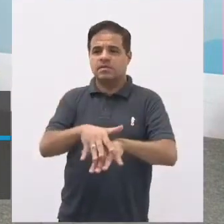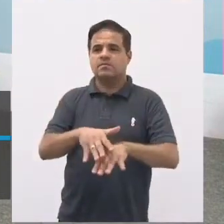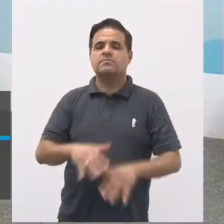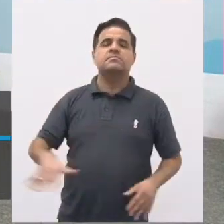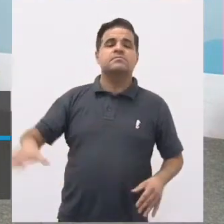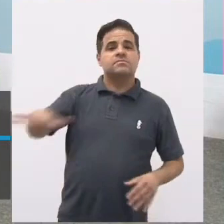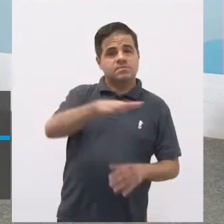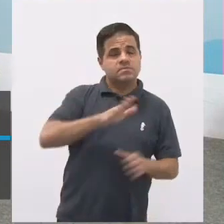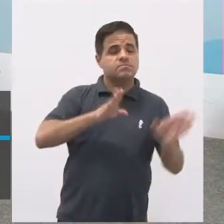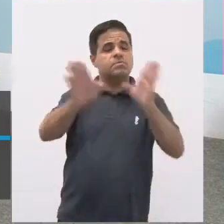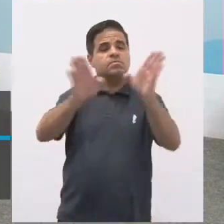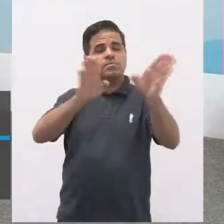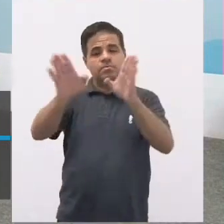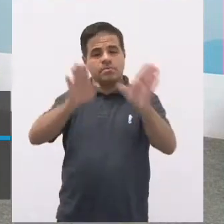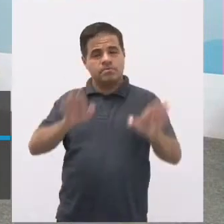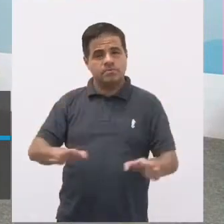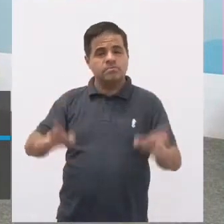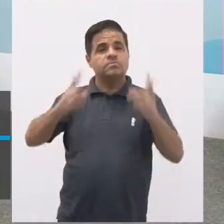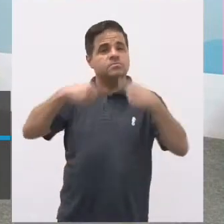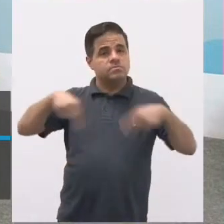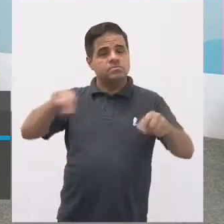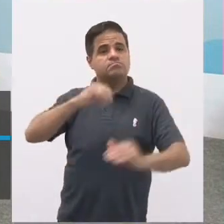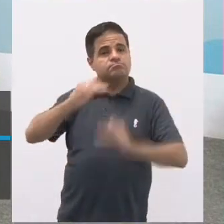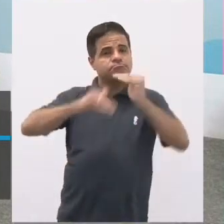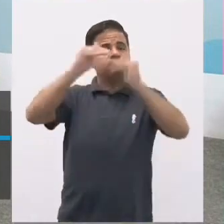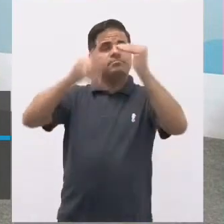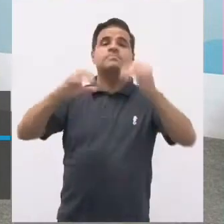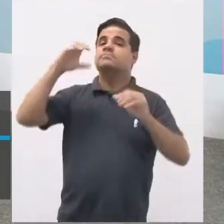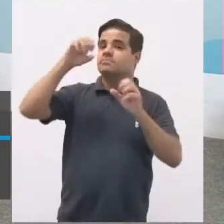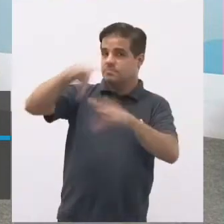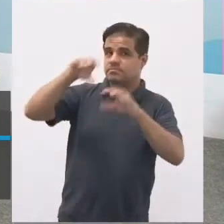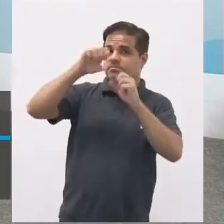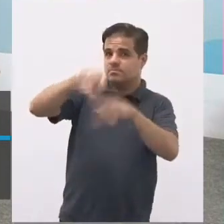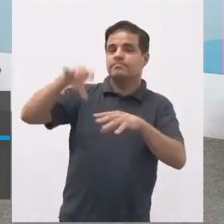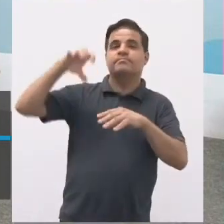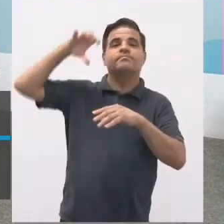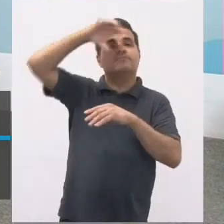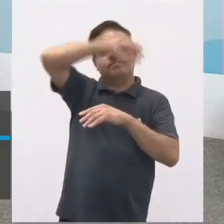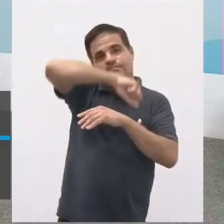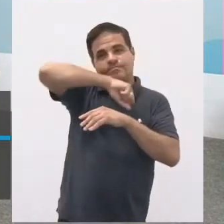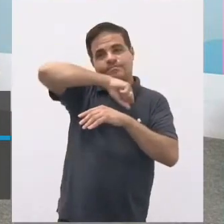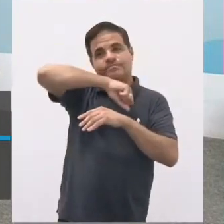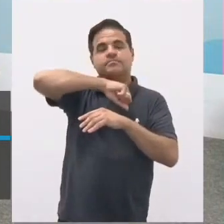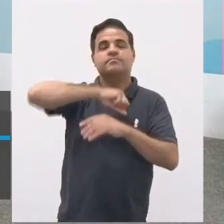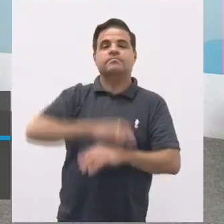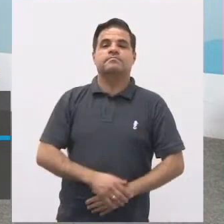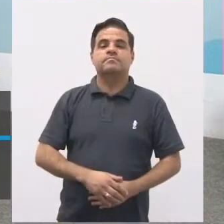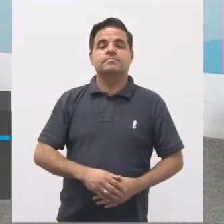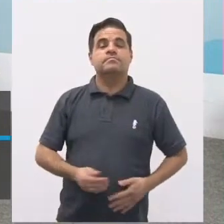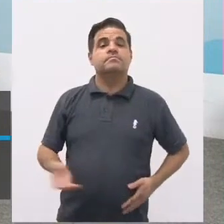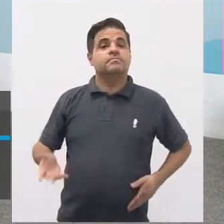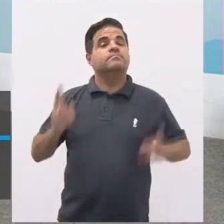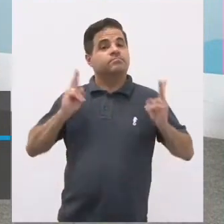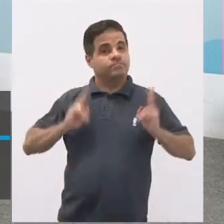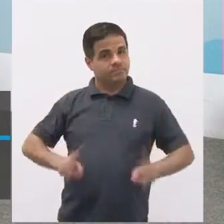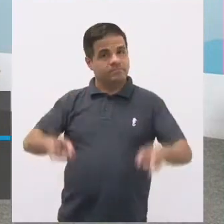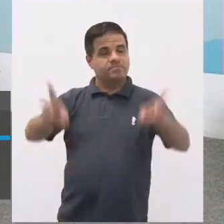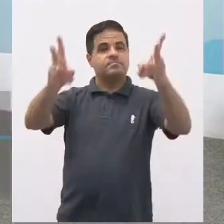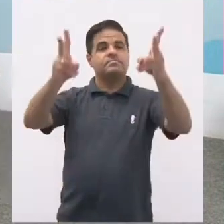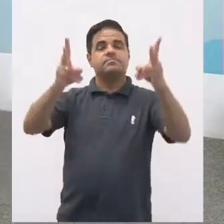cognitivos, acessibilidade também ao processo de ensino e aprendizagem. Então, para a gente dar continuidade